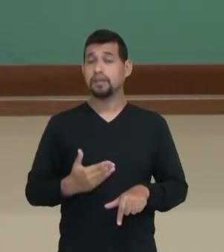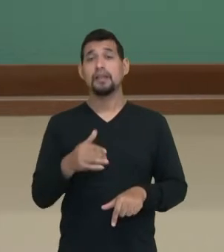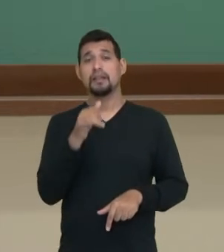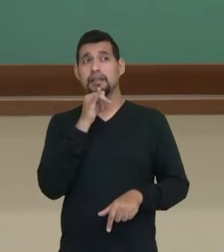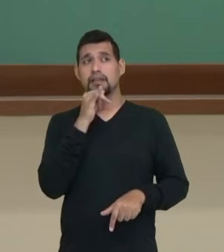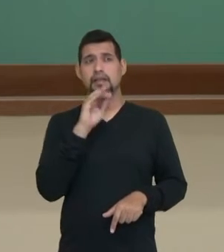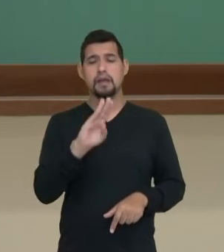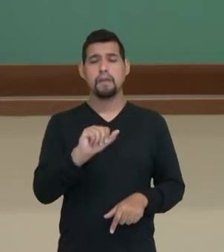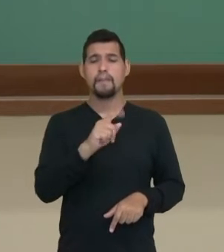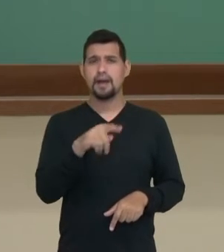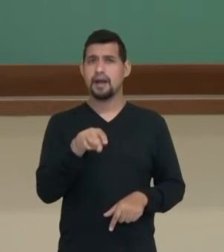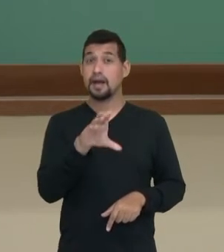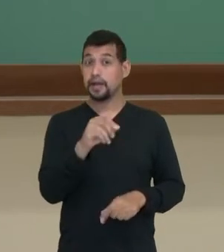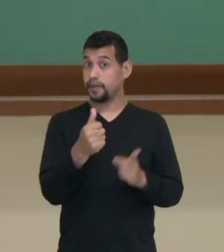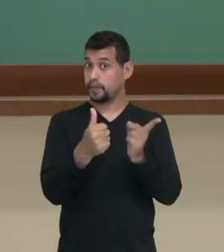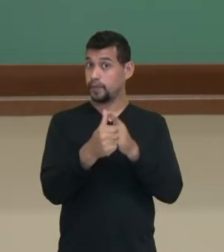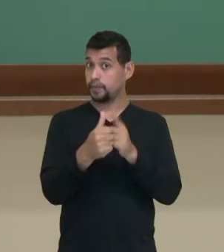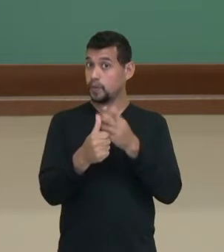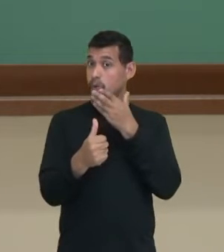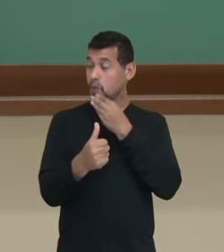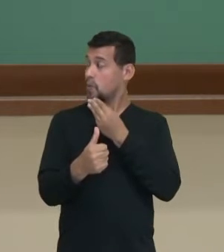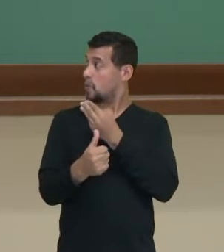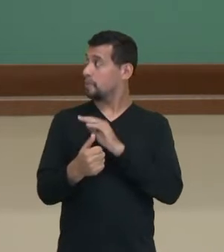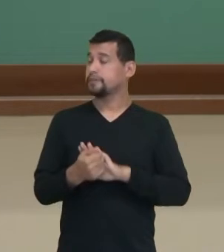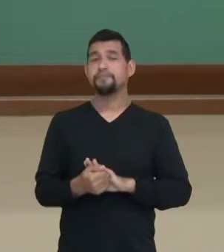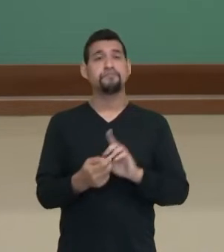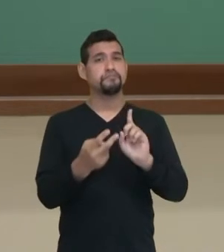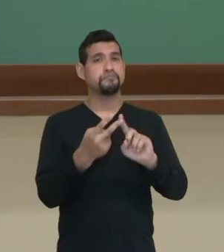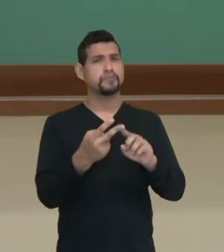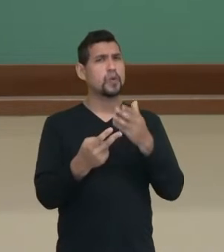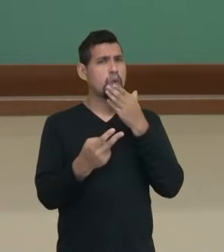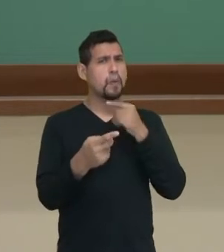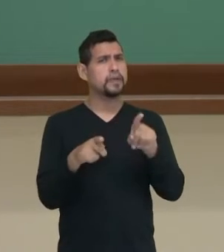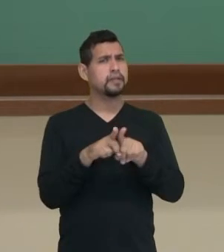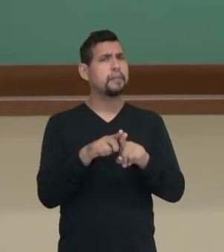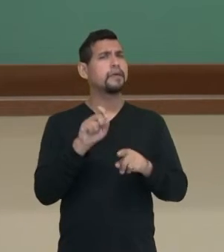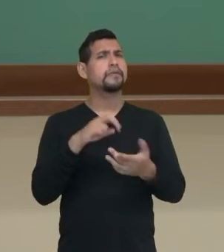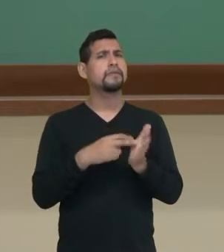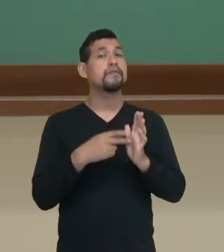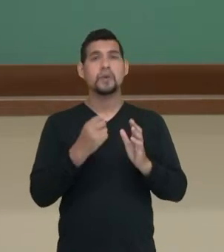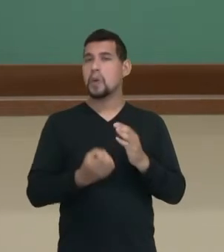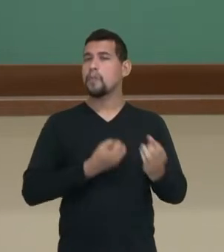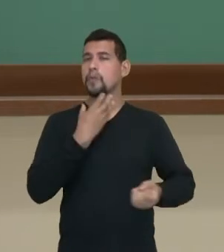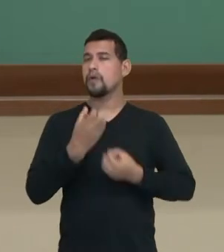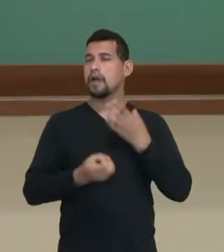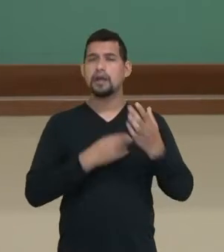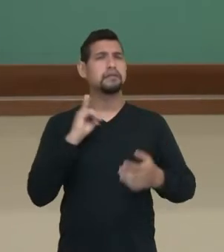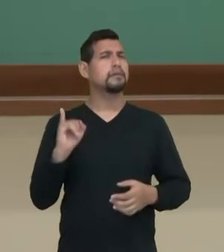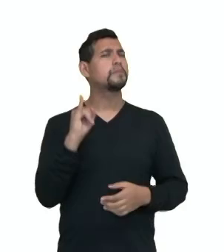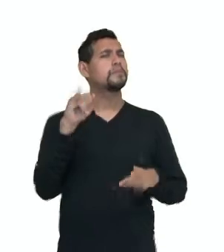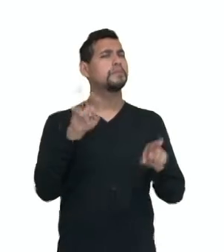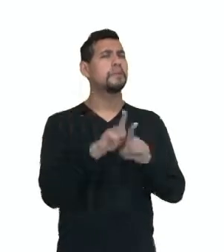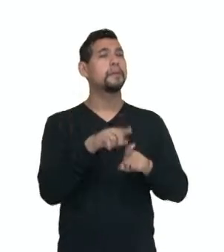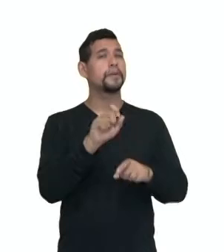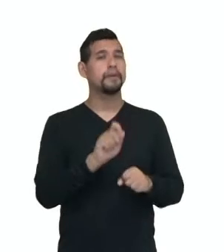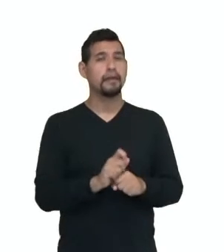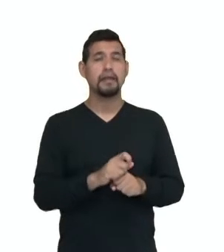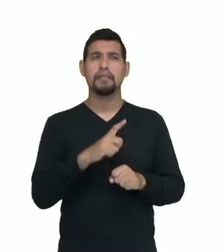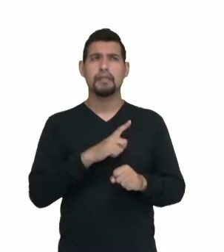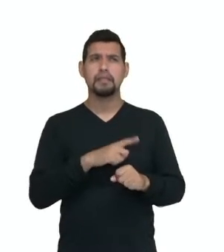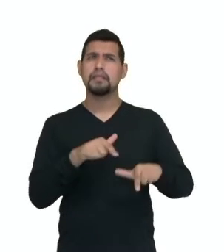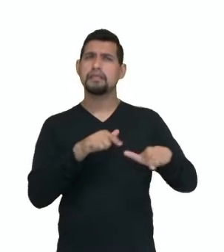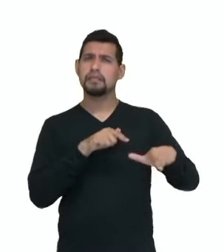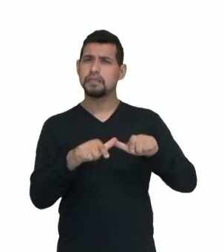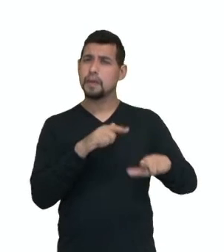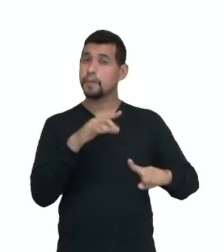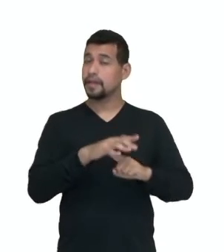Cerro Azul, um grande empresário paranaense, Emiliano Perneta, um dos grandes poetas que fazem parte aí da história do Paraná e